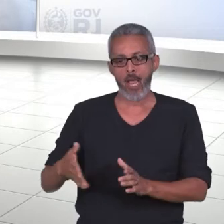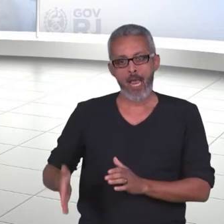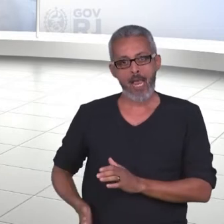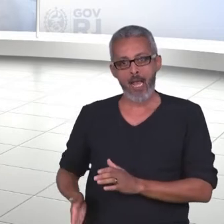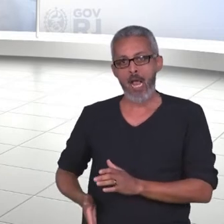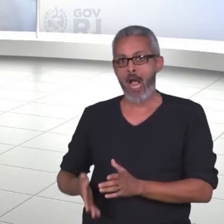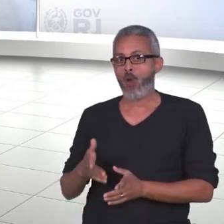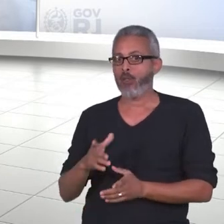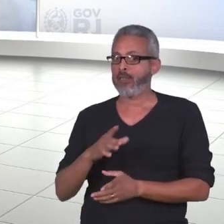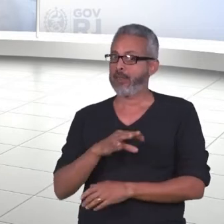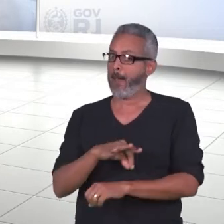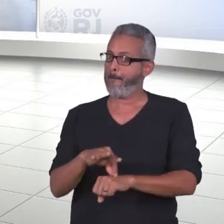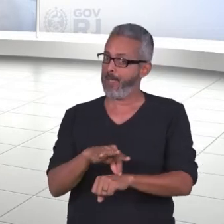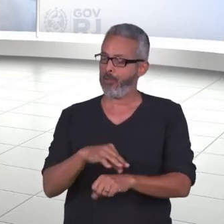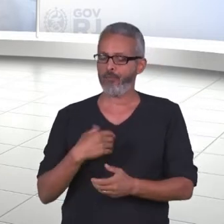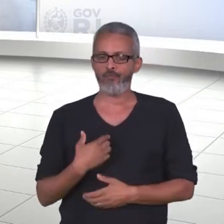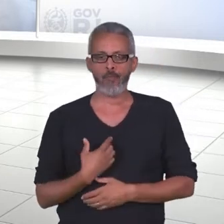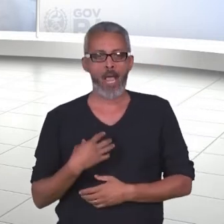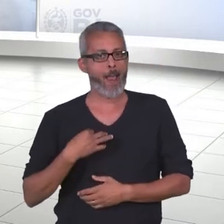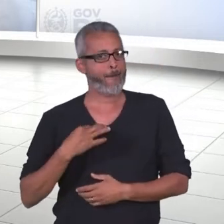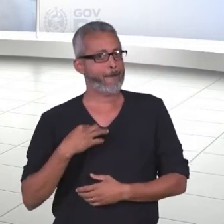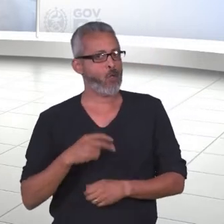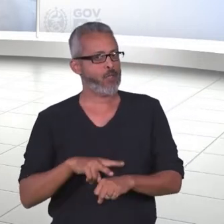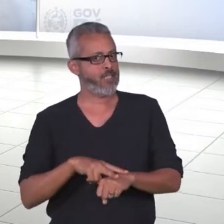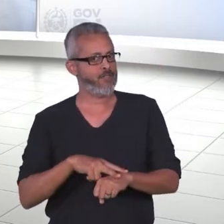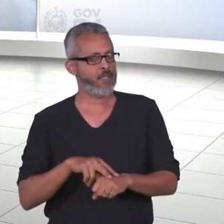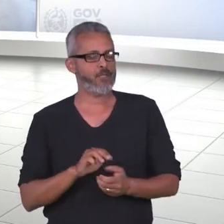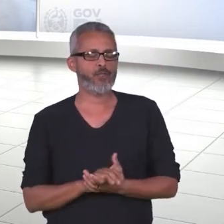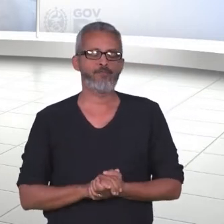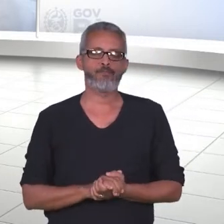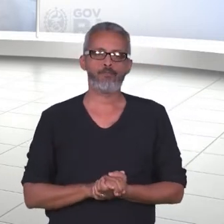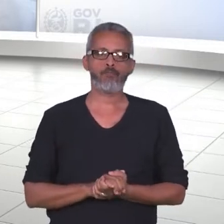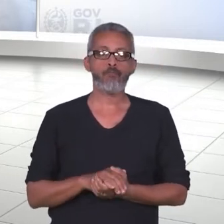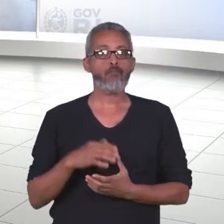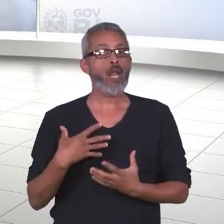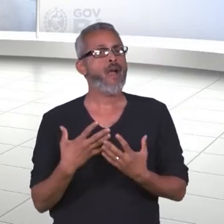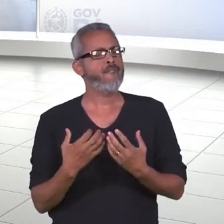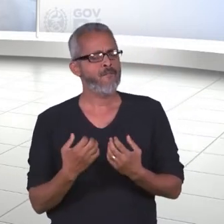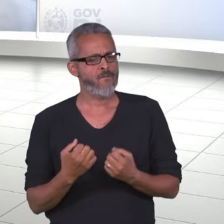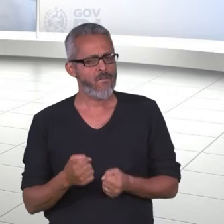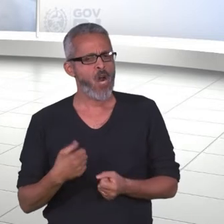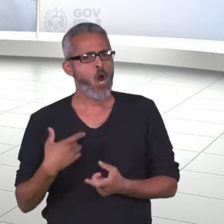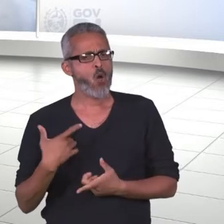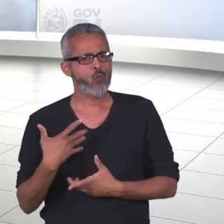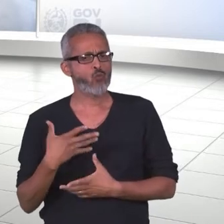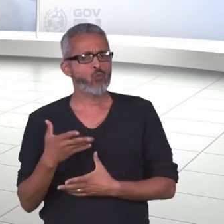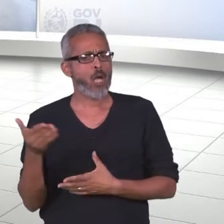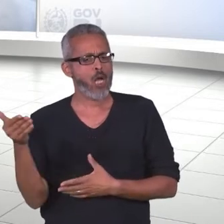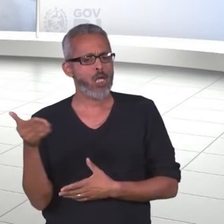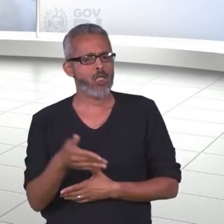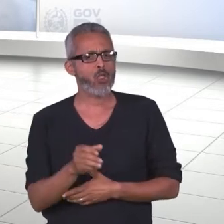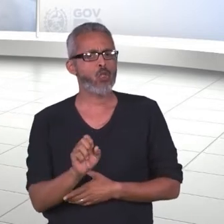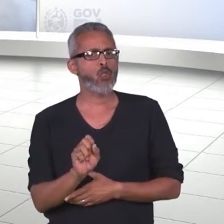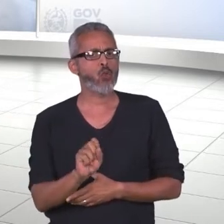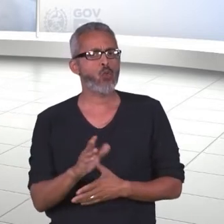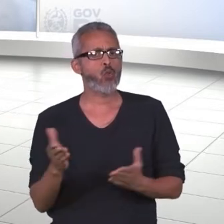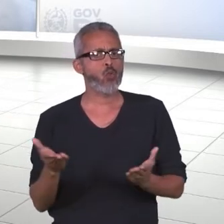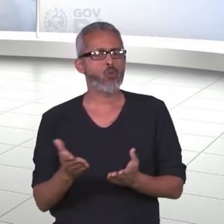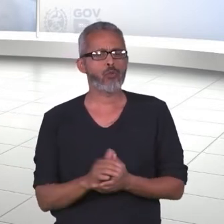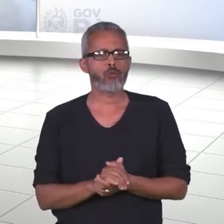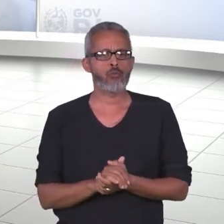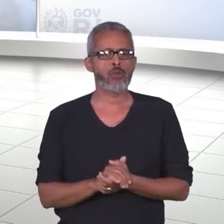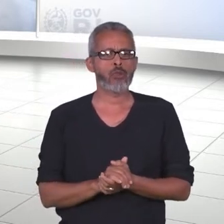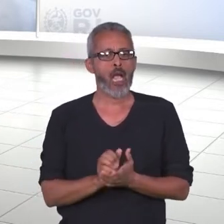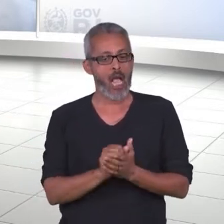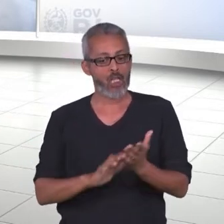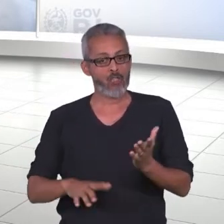verde. Bom, feitas as devidas apresentações, vamos ao que realmente nos traz aqui, as questões